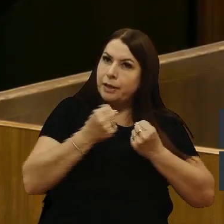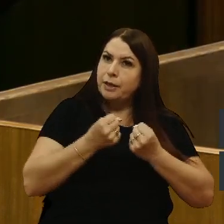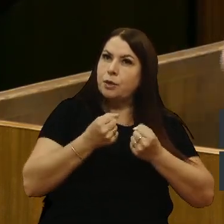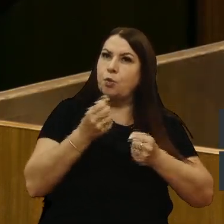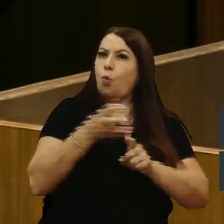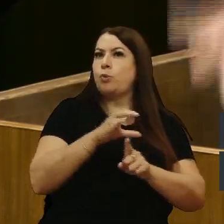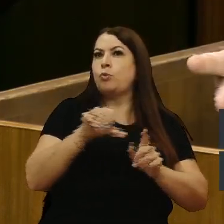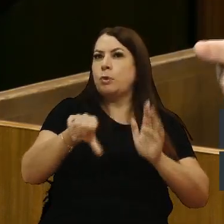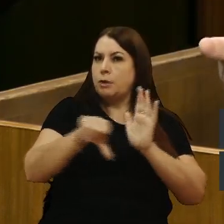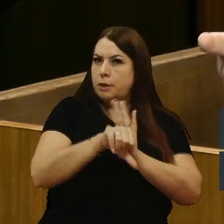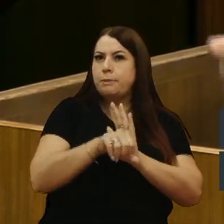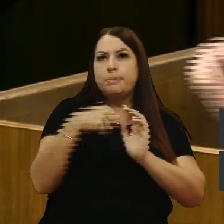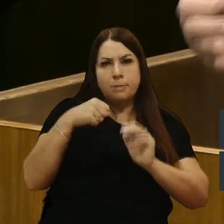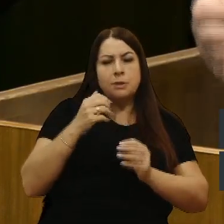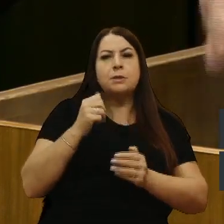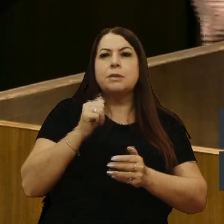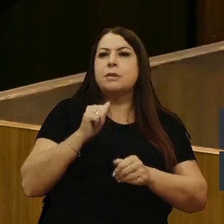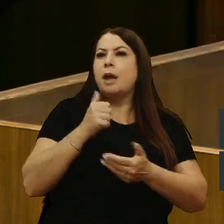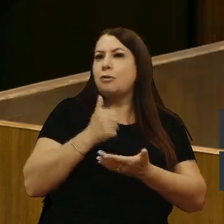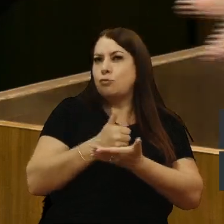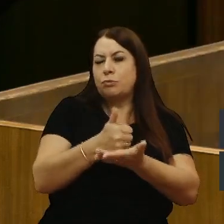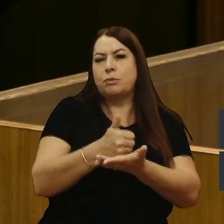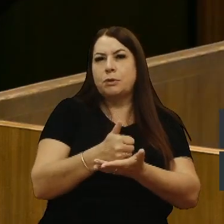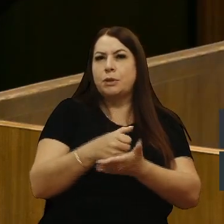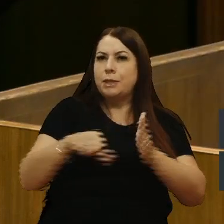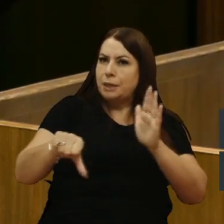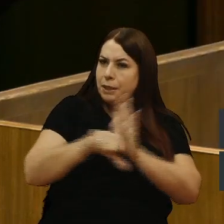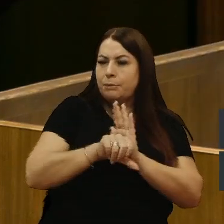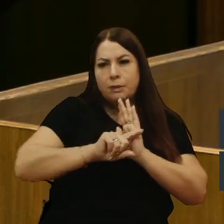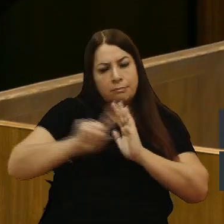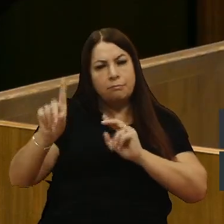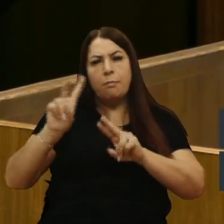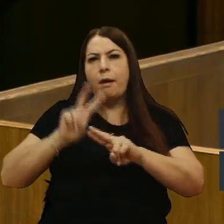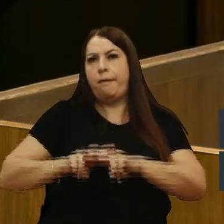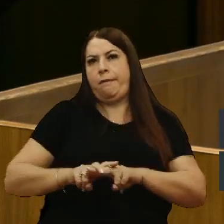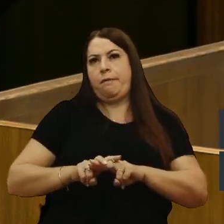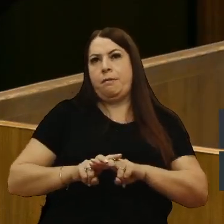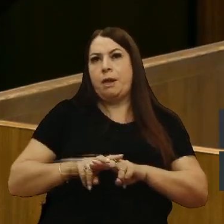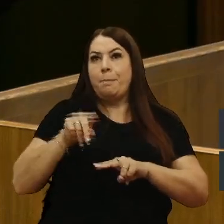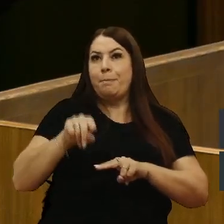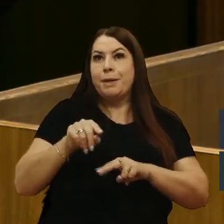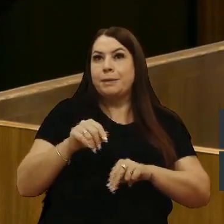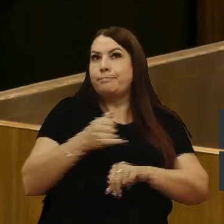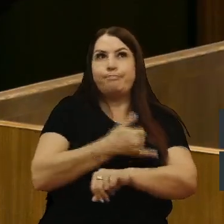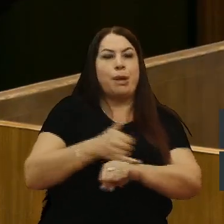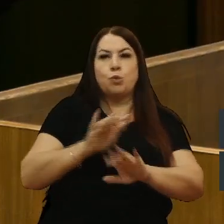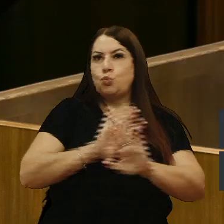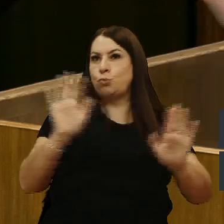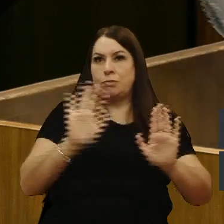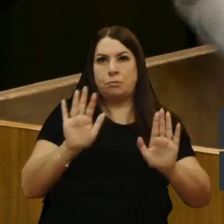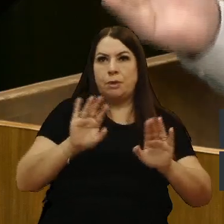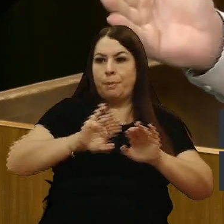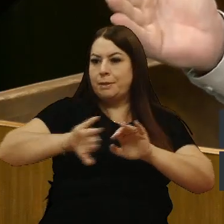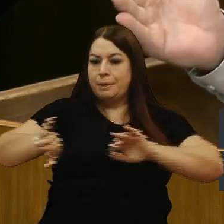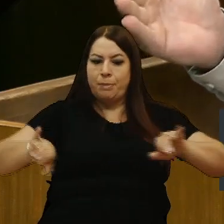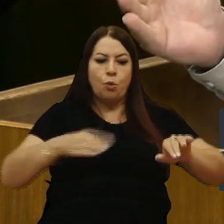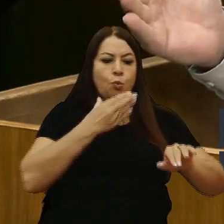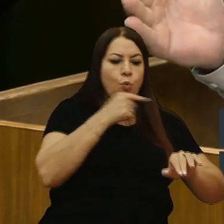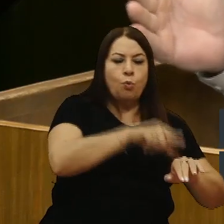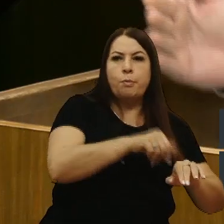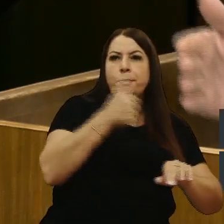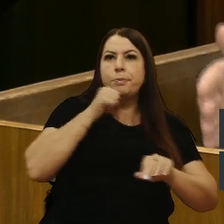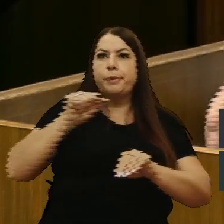crime, tem que ajudar. Criminoso tem que ir para a cadeia. Mas isso passou de todos, isso é para separar homens de